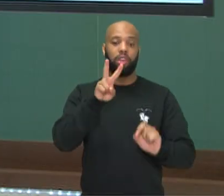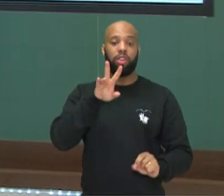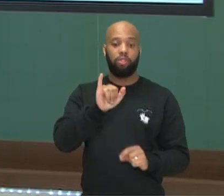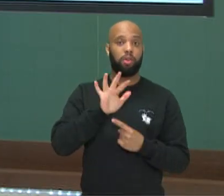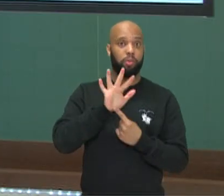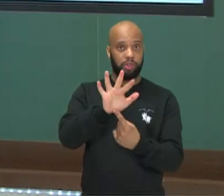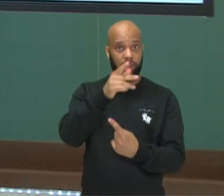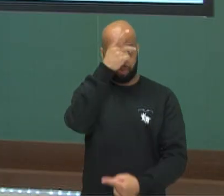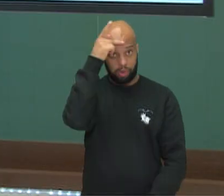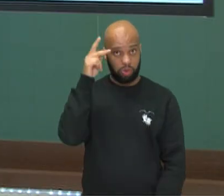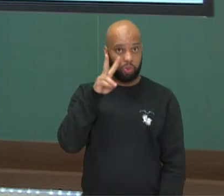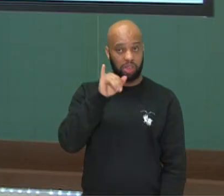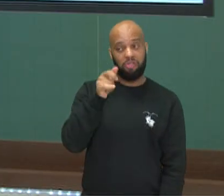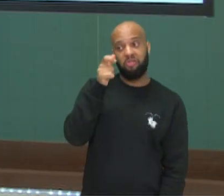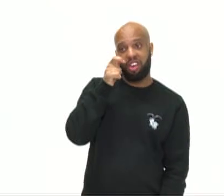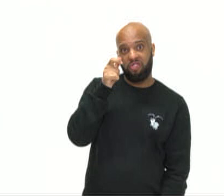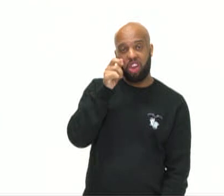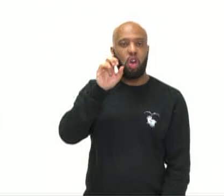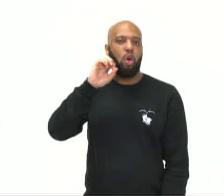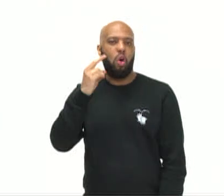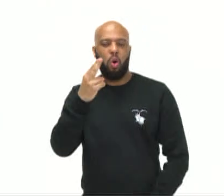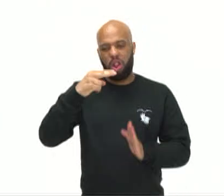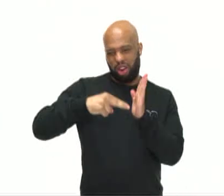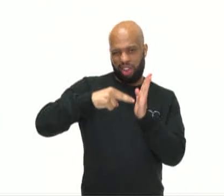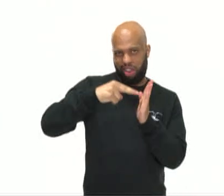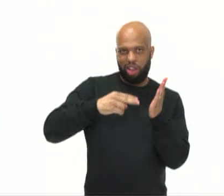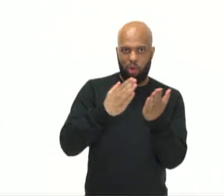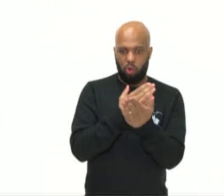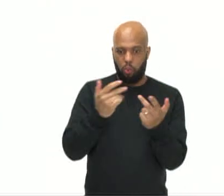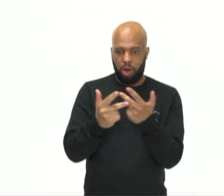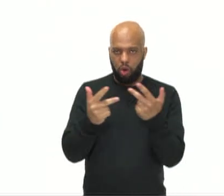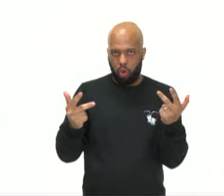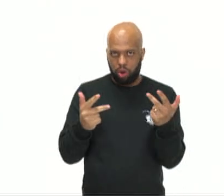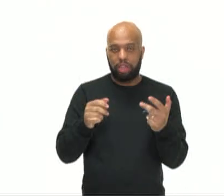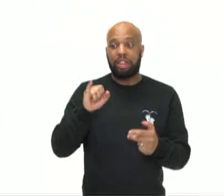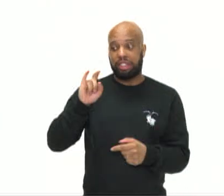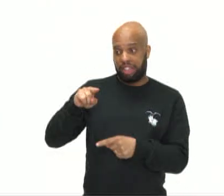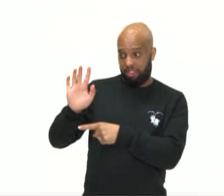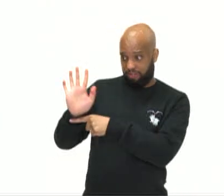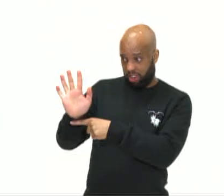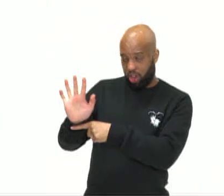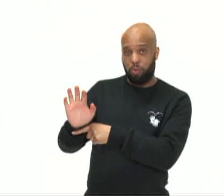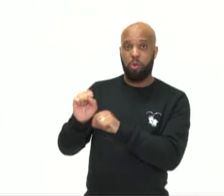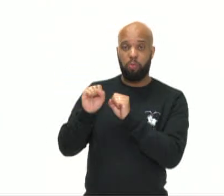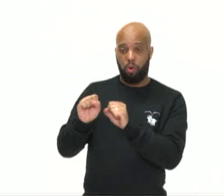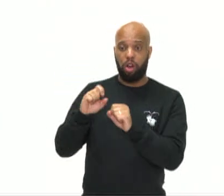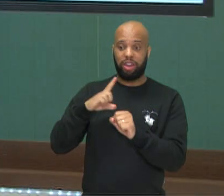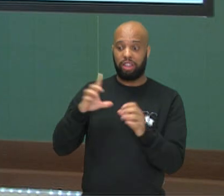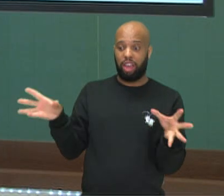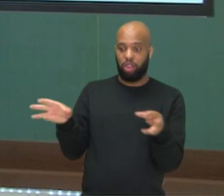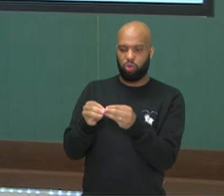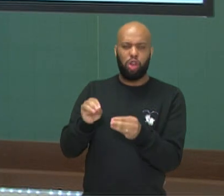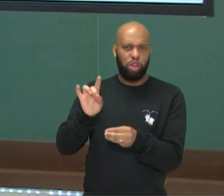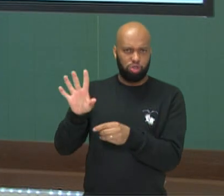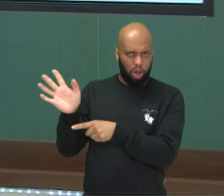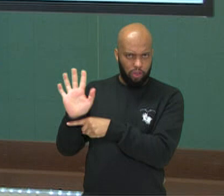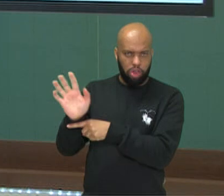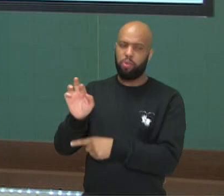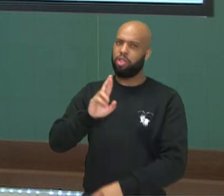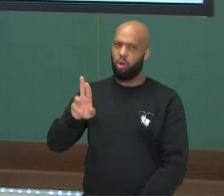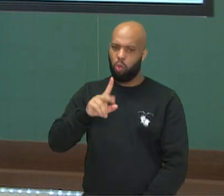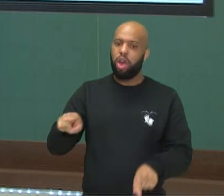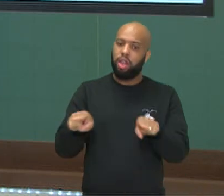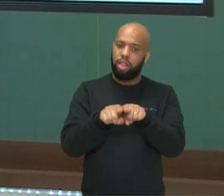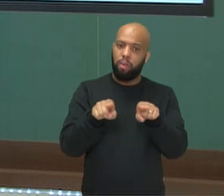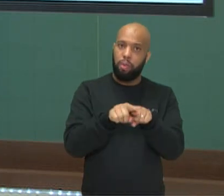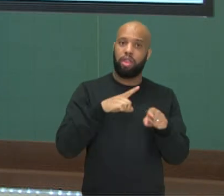ao interlocutor, o leitor, o conteúdo da obra. Se for um filme, a gente pode ter sinopses, elas não são só de filmes, de